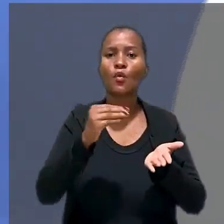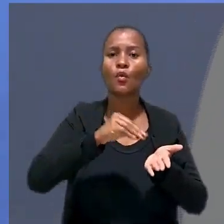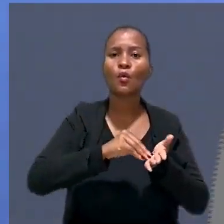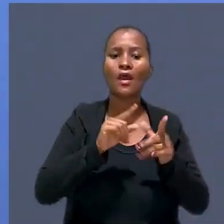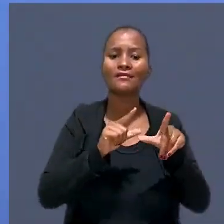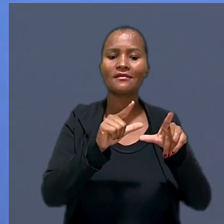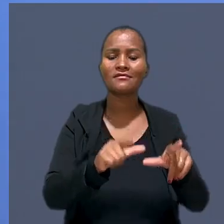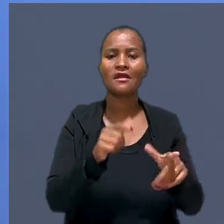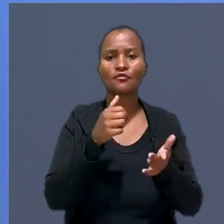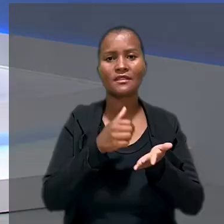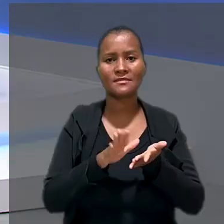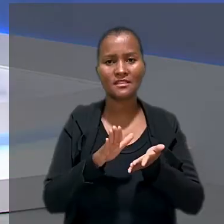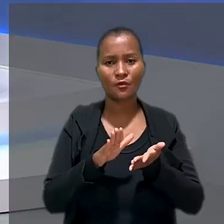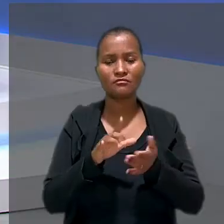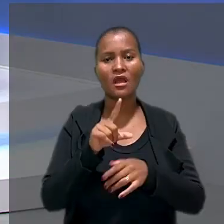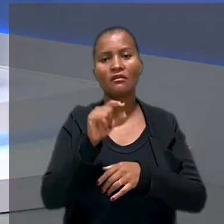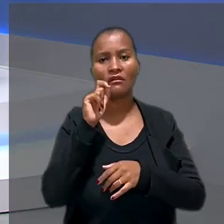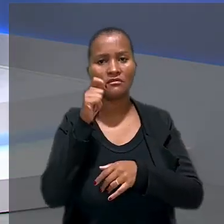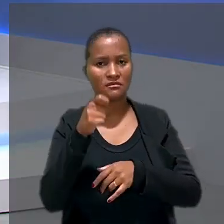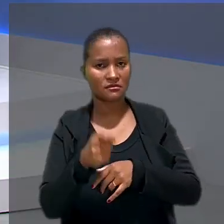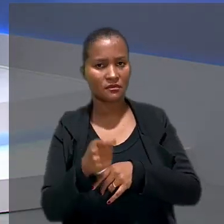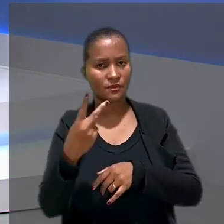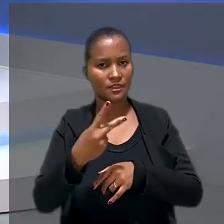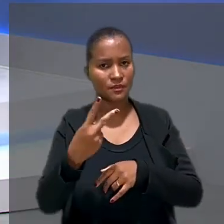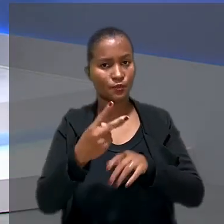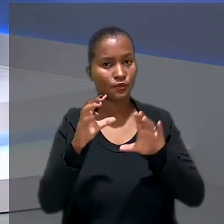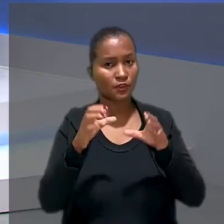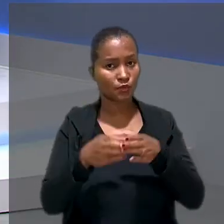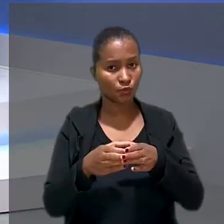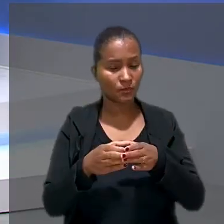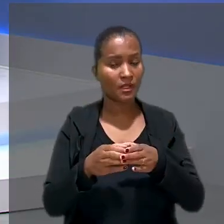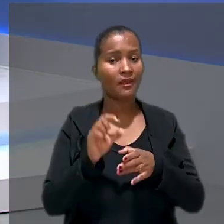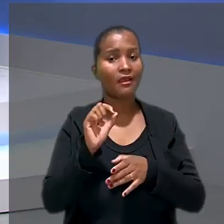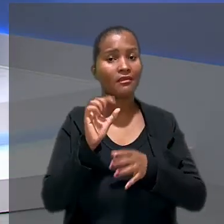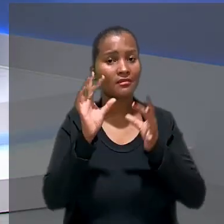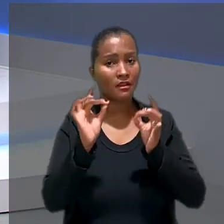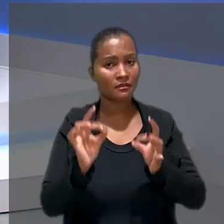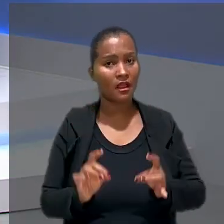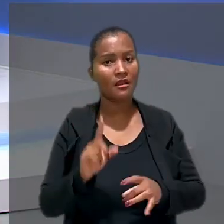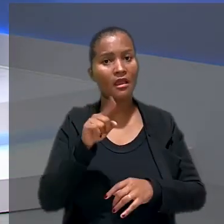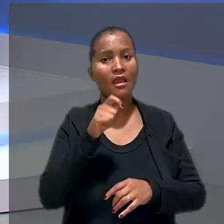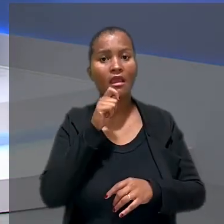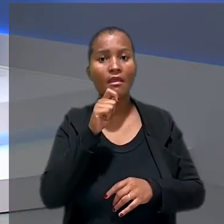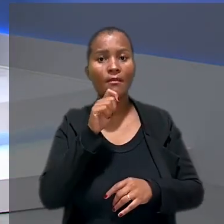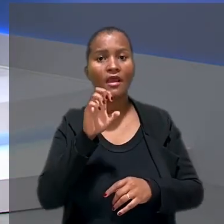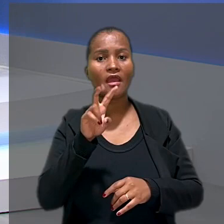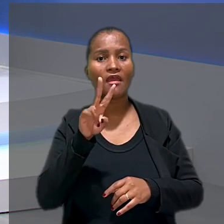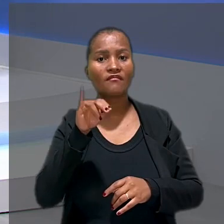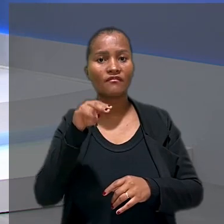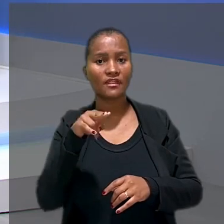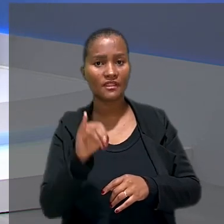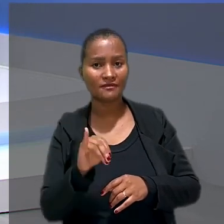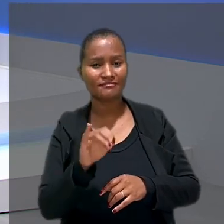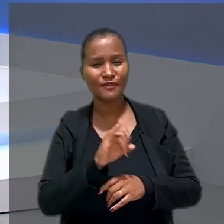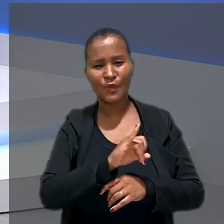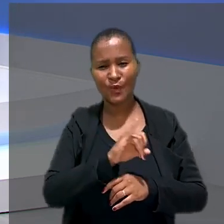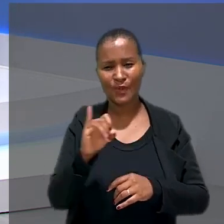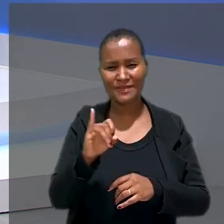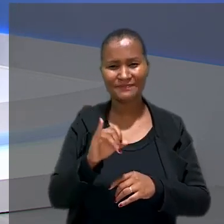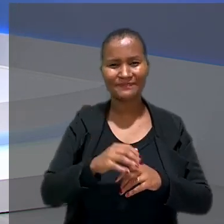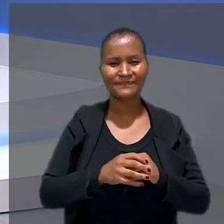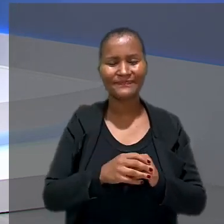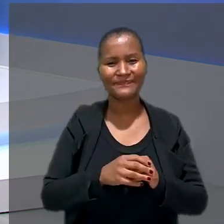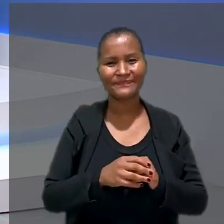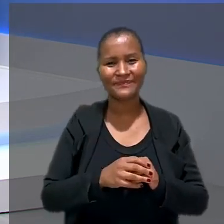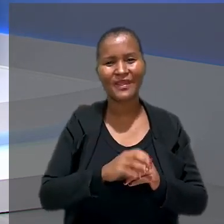em um atestado demissional. A decisão foi da segunda turma e quem traz os detalhes para a gente é a repórter Evne Araújo. Oi,